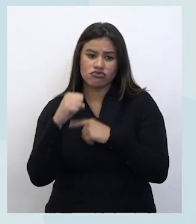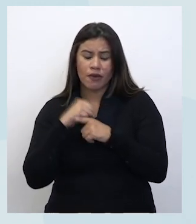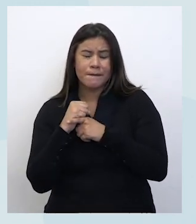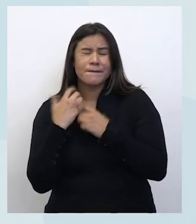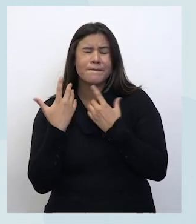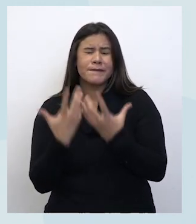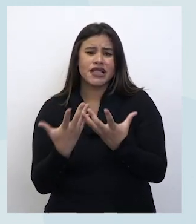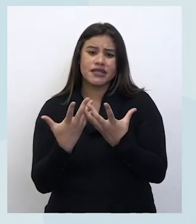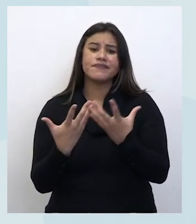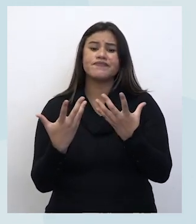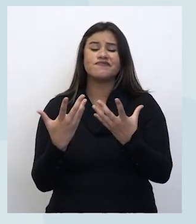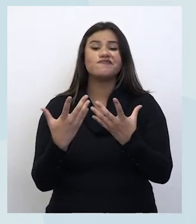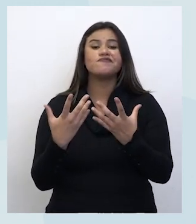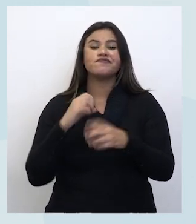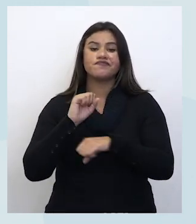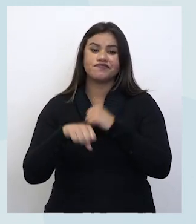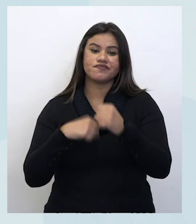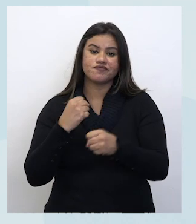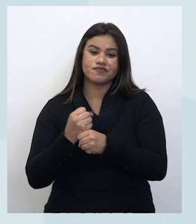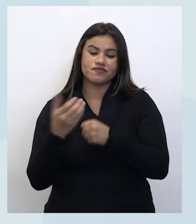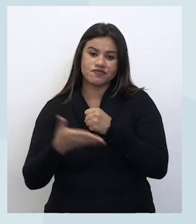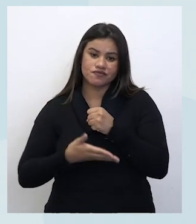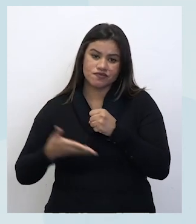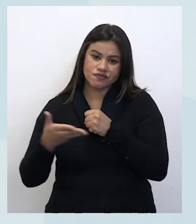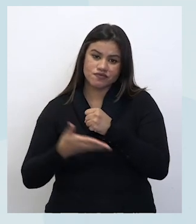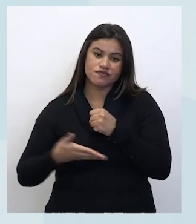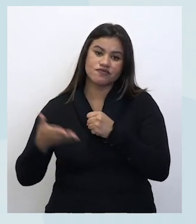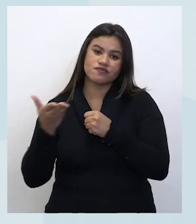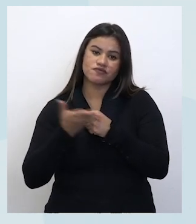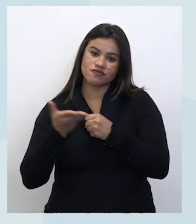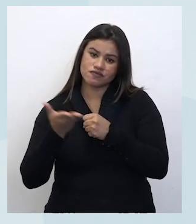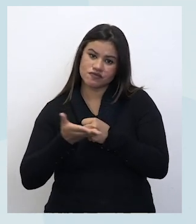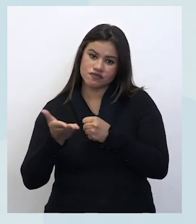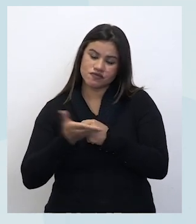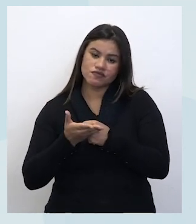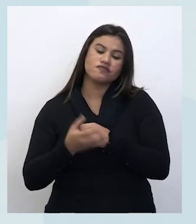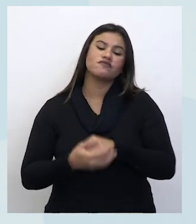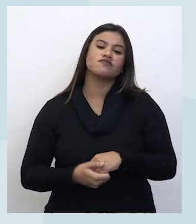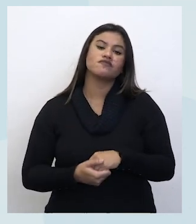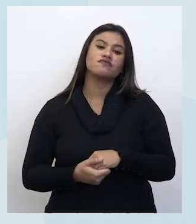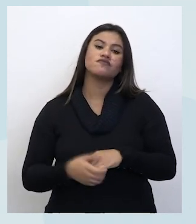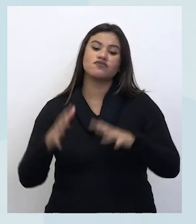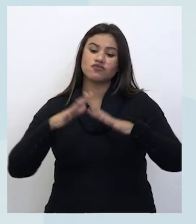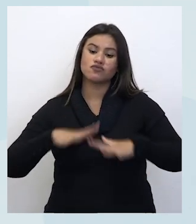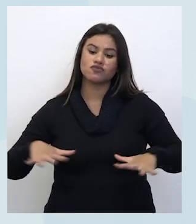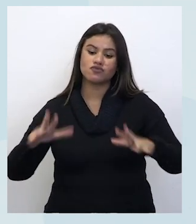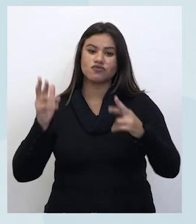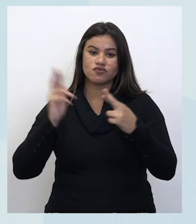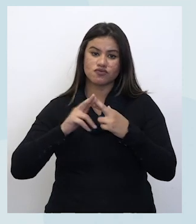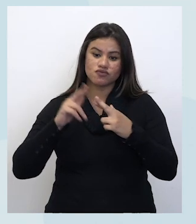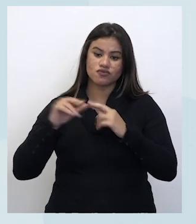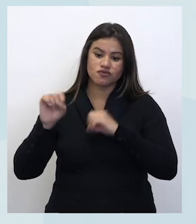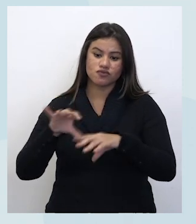desenvolvidas pelos anos escolares do fundamental, anos finais, e pelo ensino médio, por toda a rede de educação de